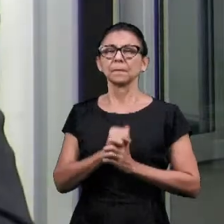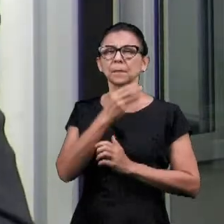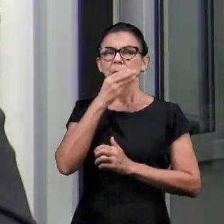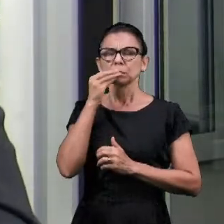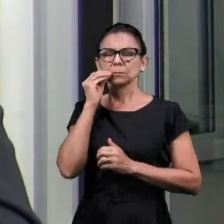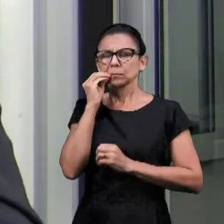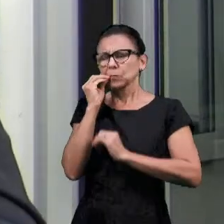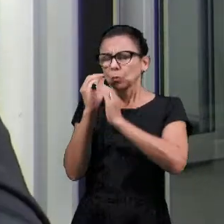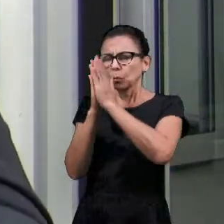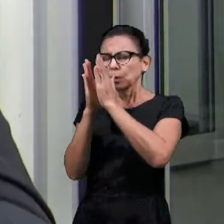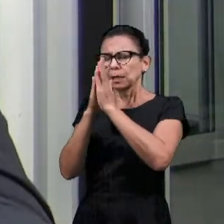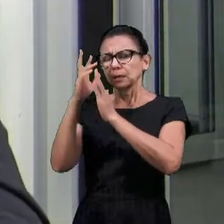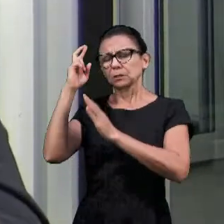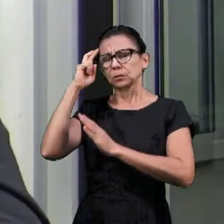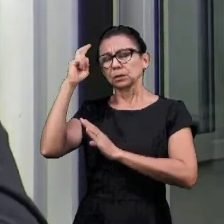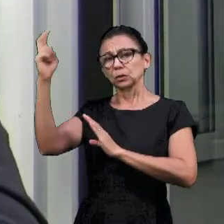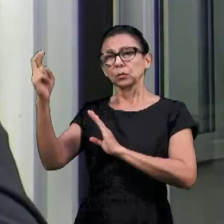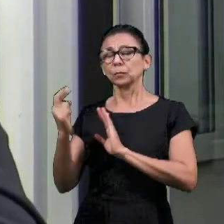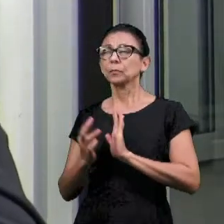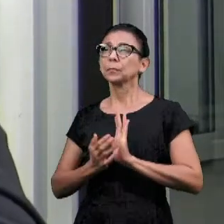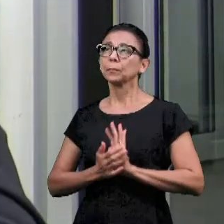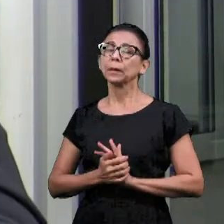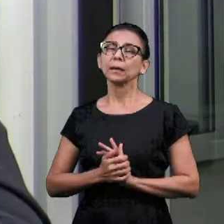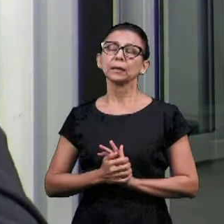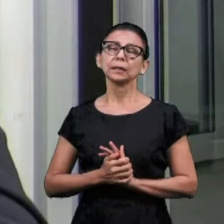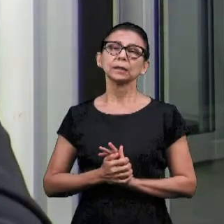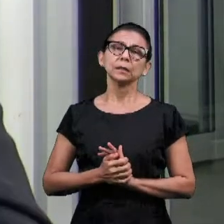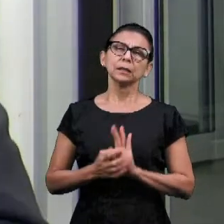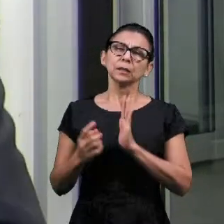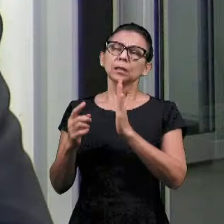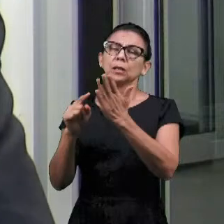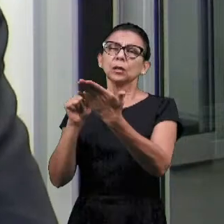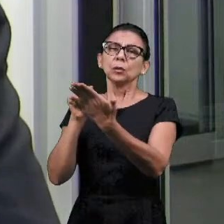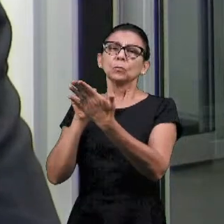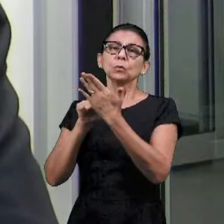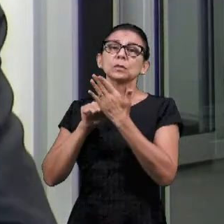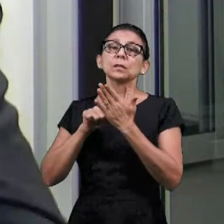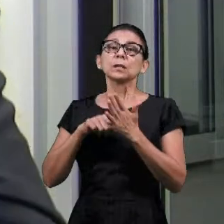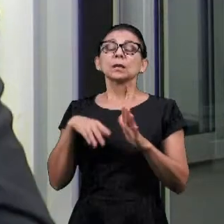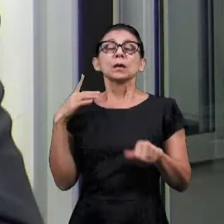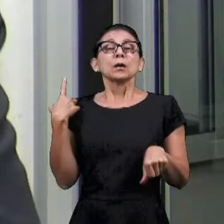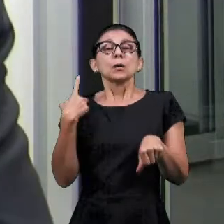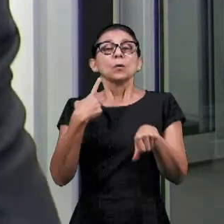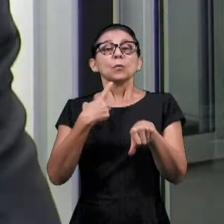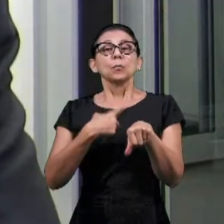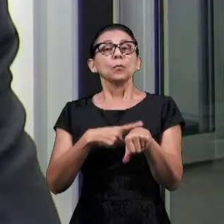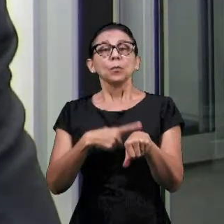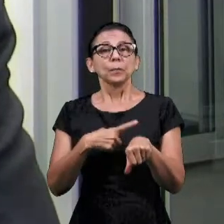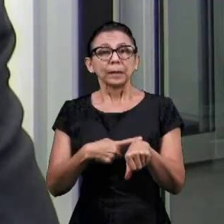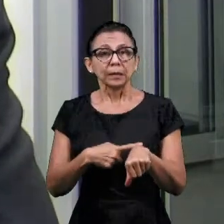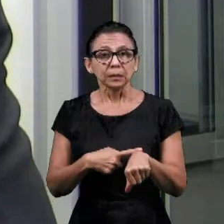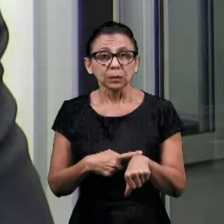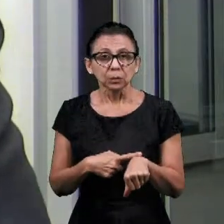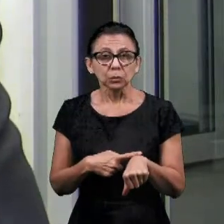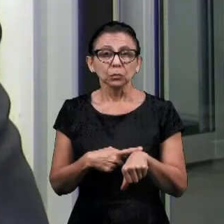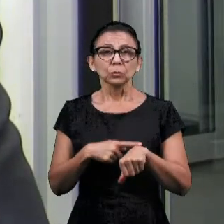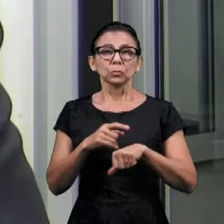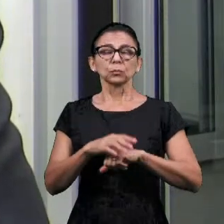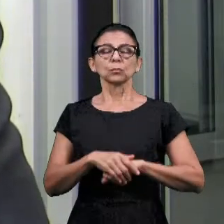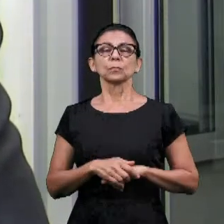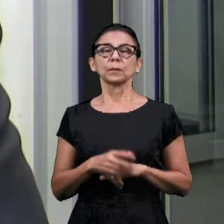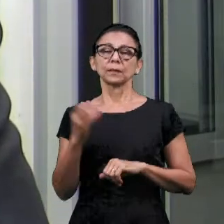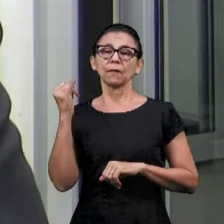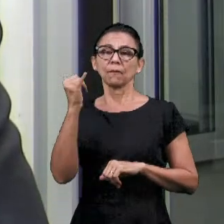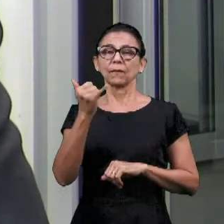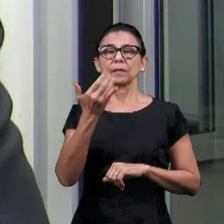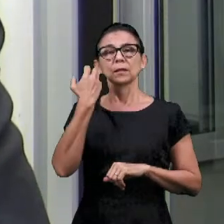o momento de transmitir a mensagem para o meu pai. E chegou esse momento, nós morávamos em Recife, estado de